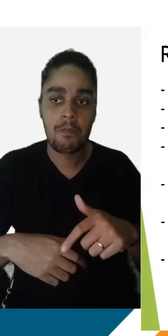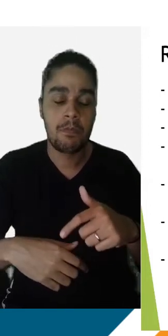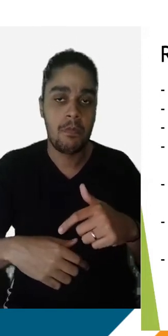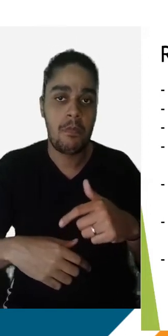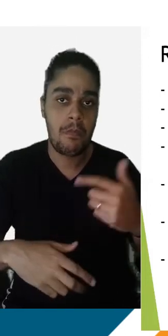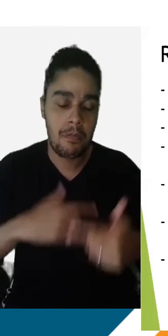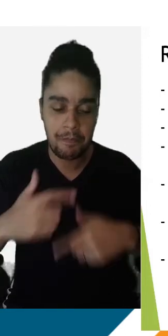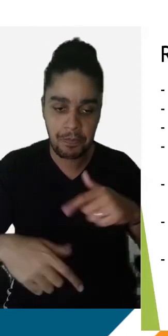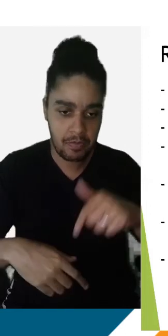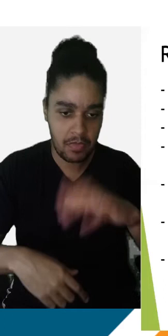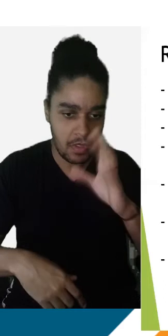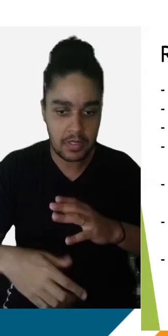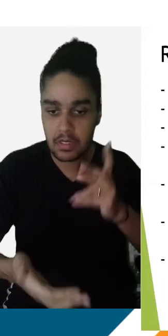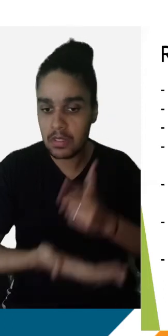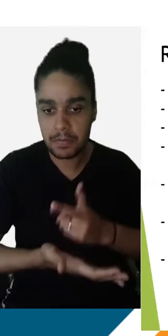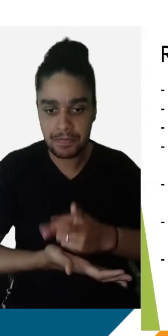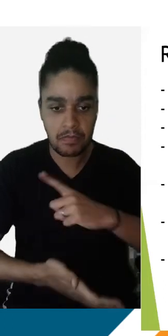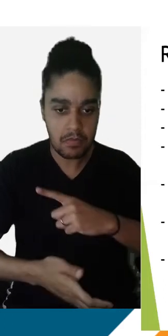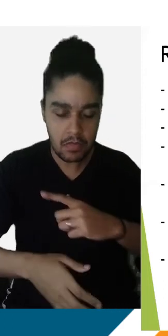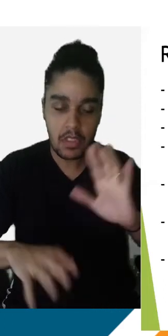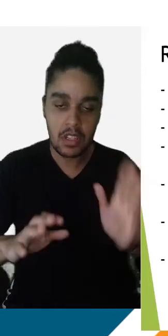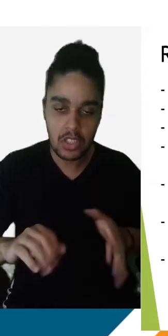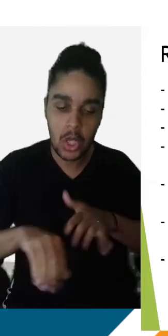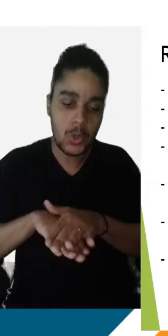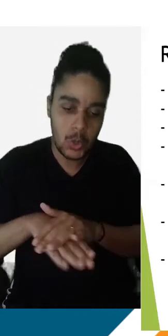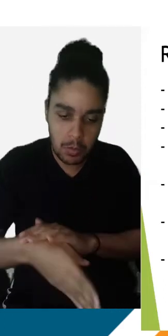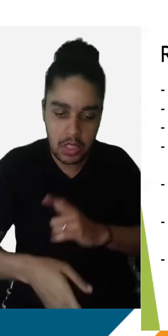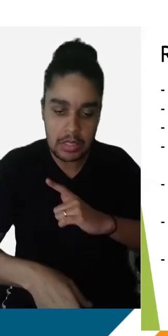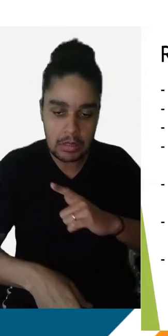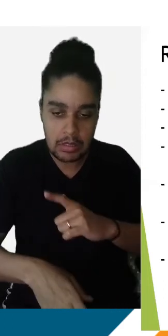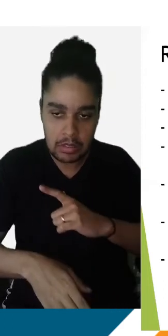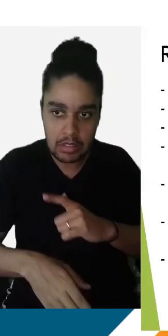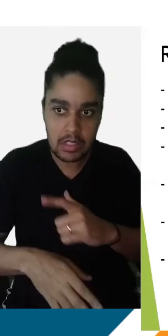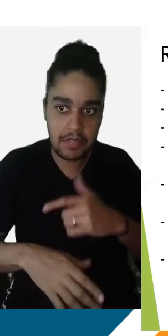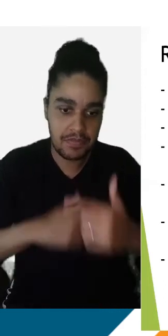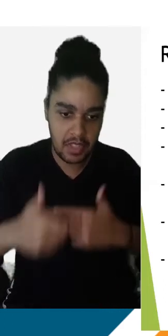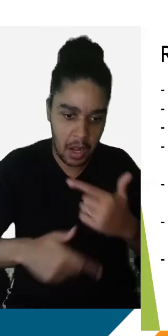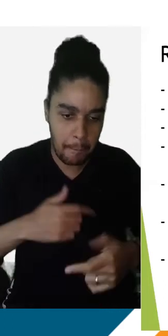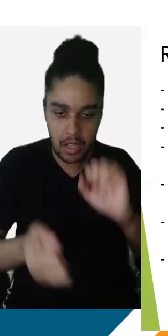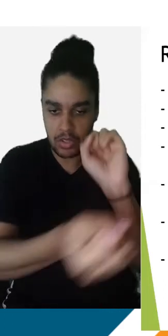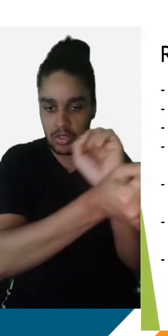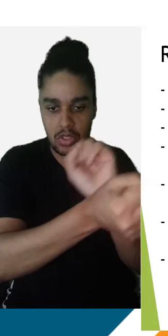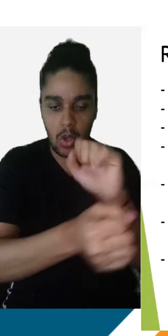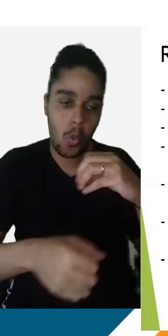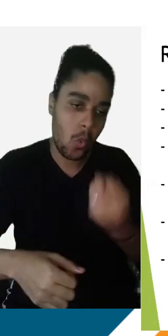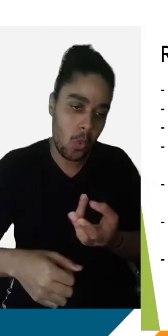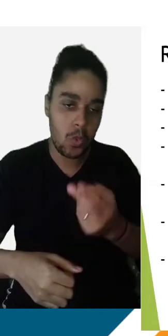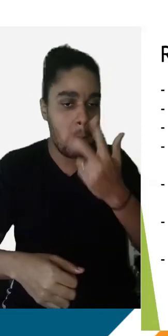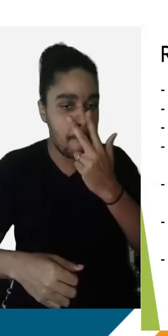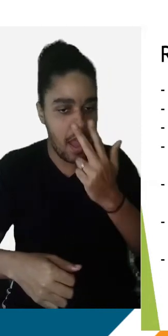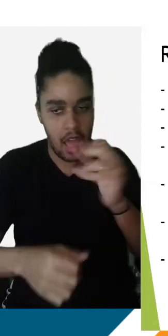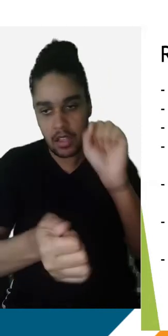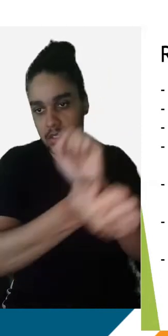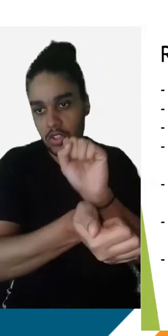que sempre estiveram acostumados a ter uma mão de obra, né, escrava ou análoga à